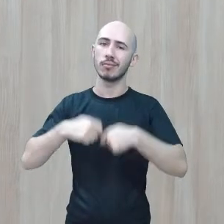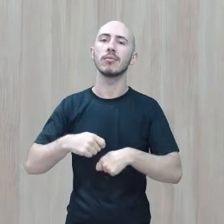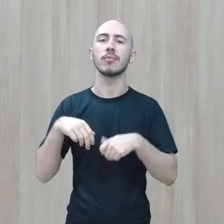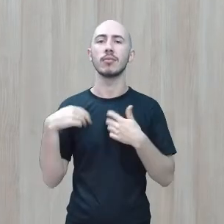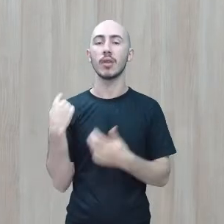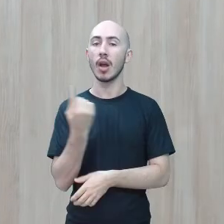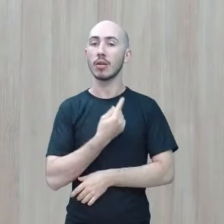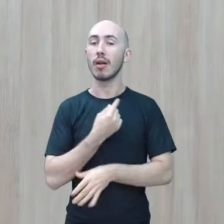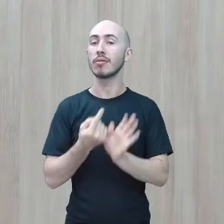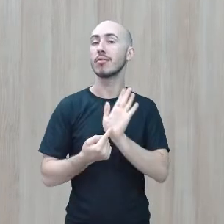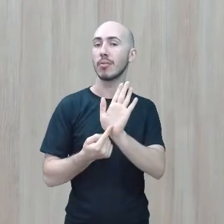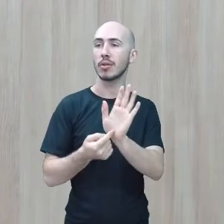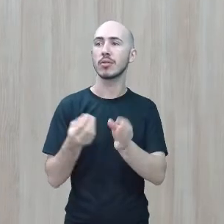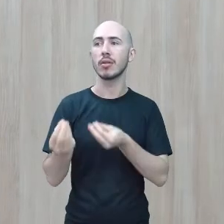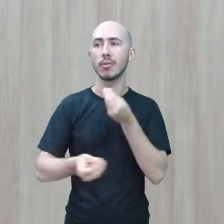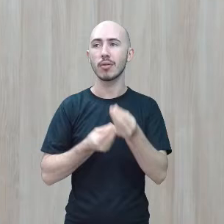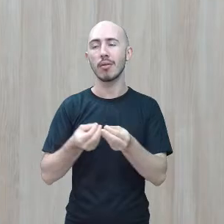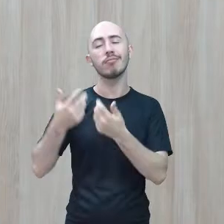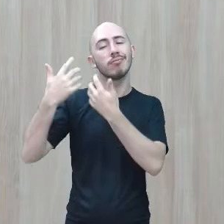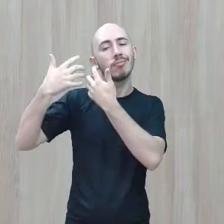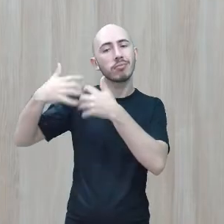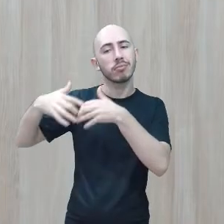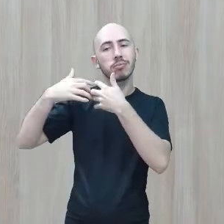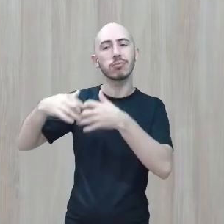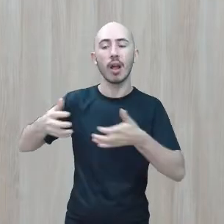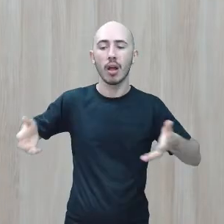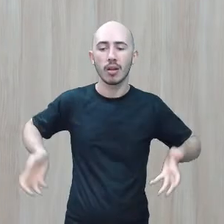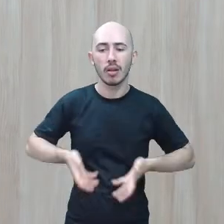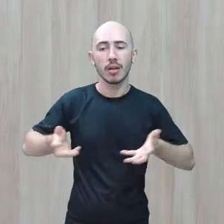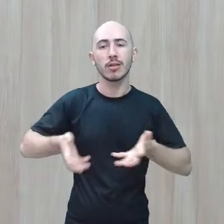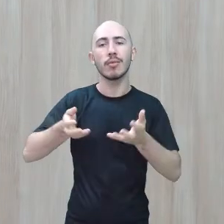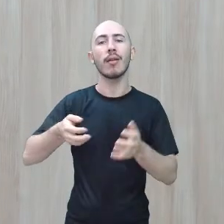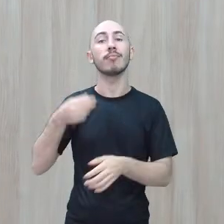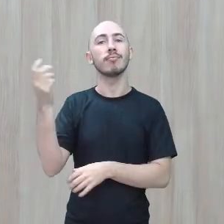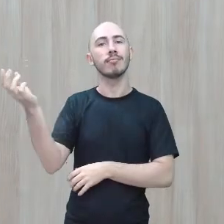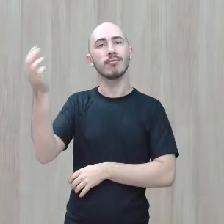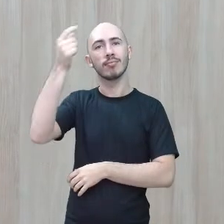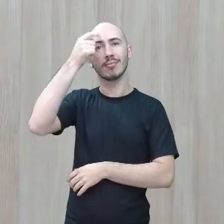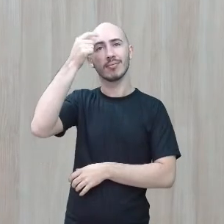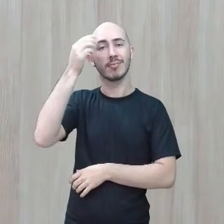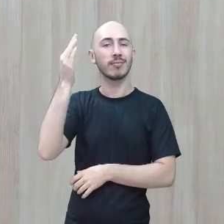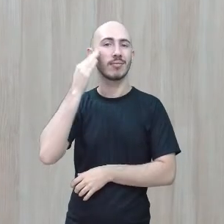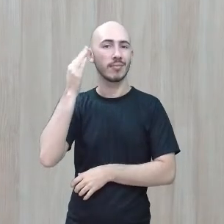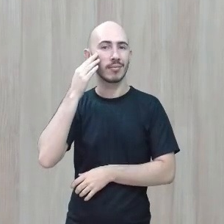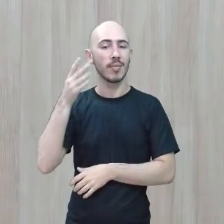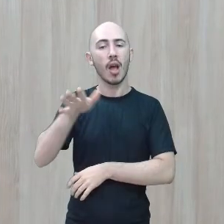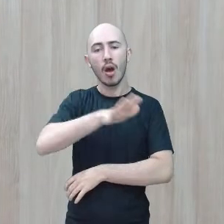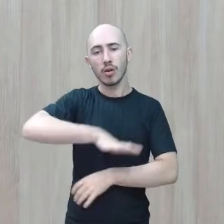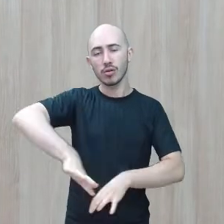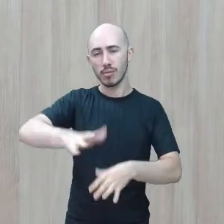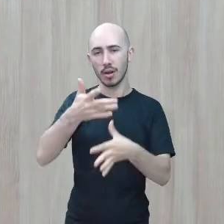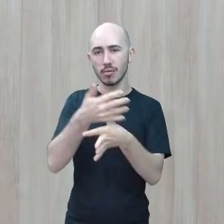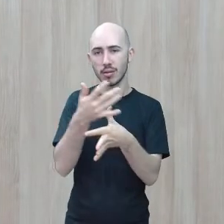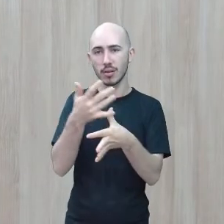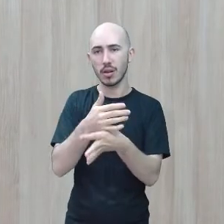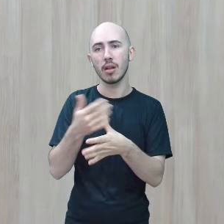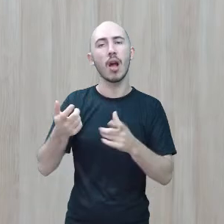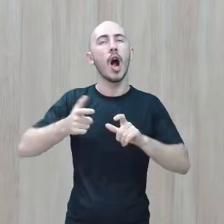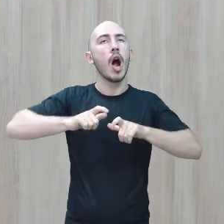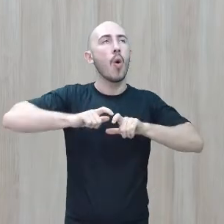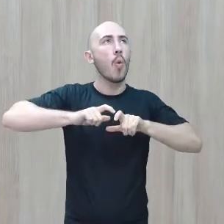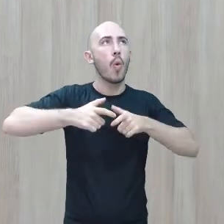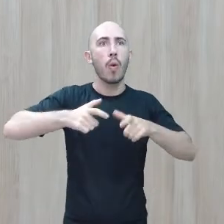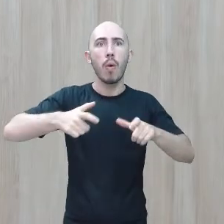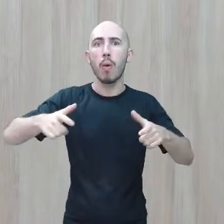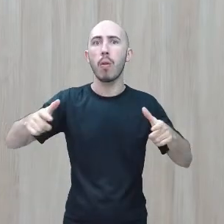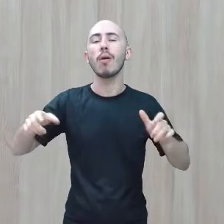gente traz aqui de reflexão é justamente para a gente entender esse espaço urbano, né, que vem crescendo